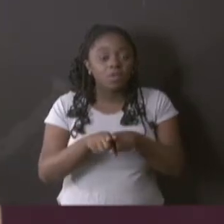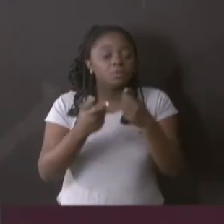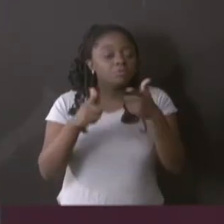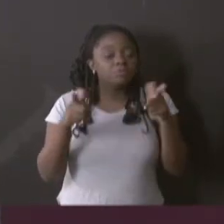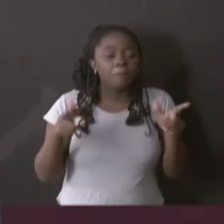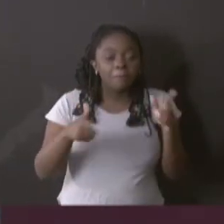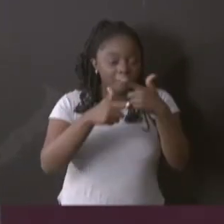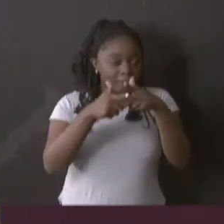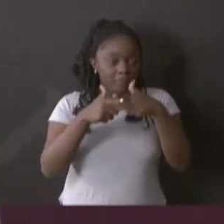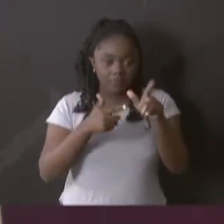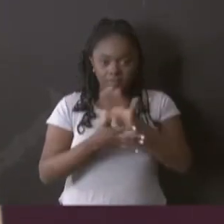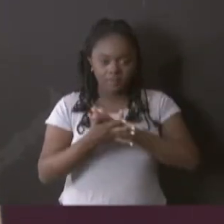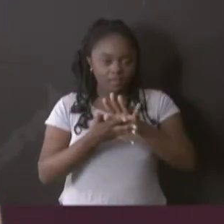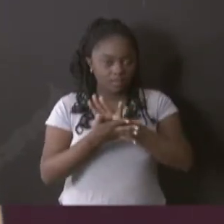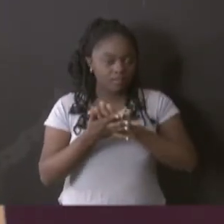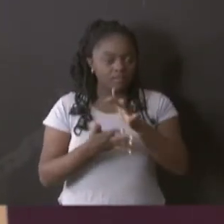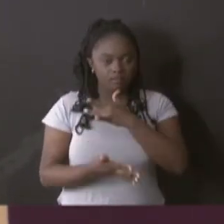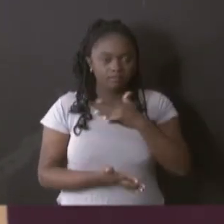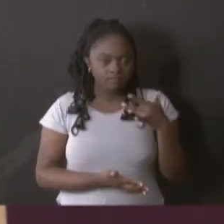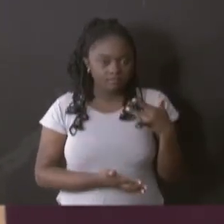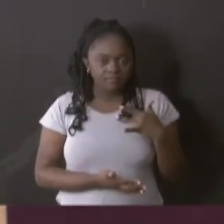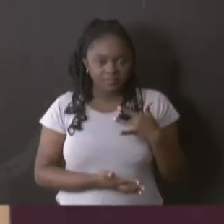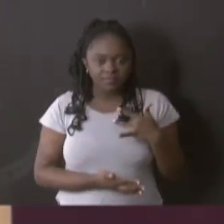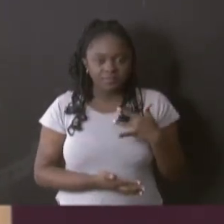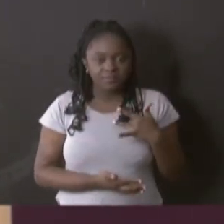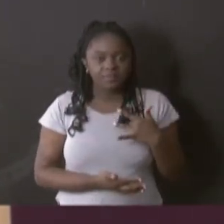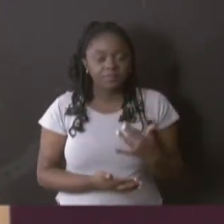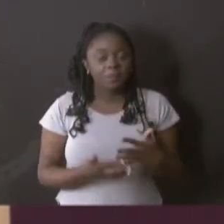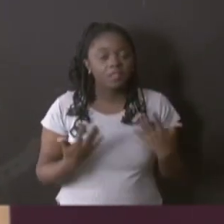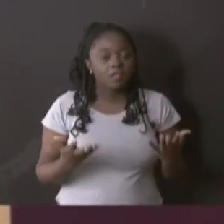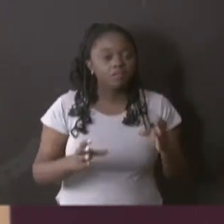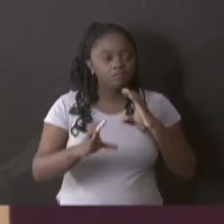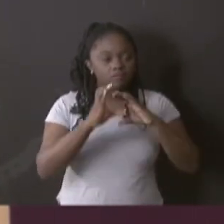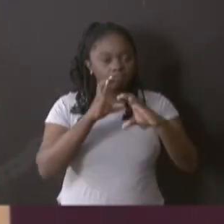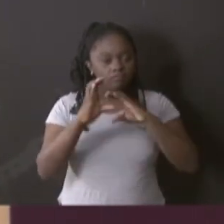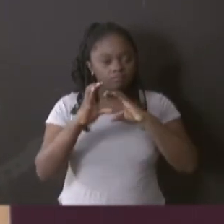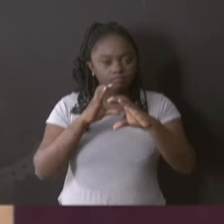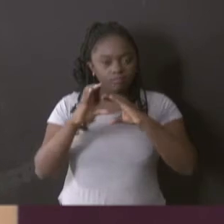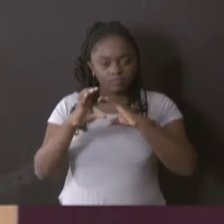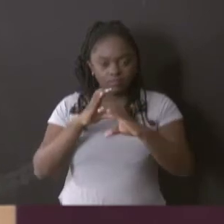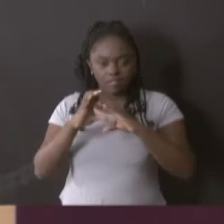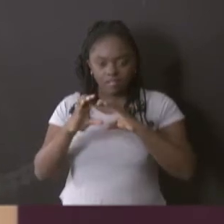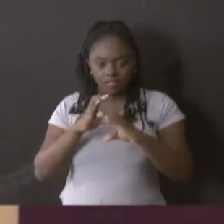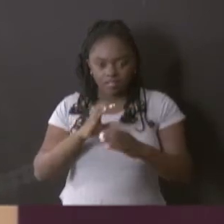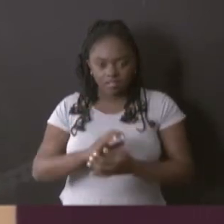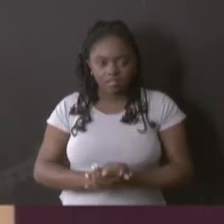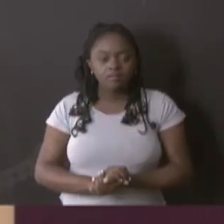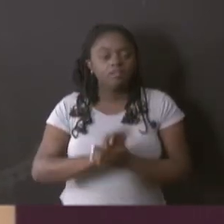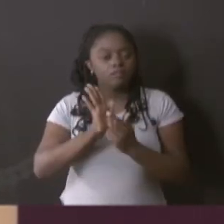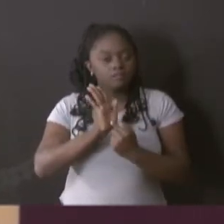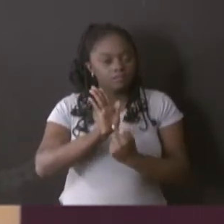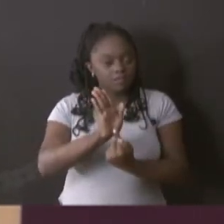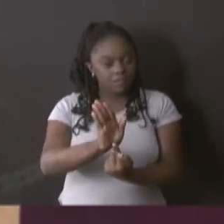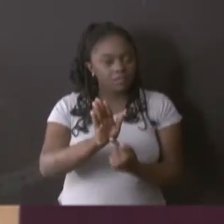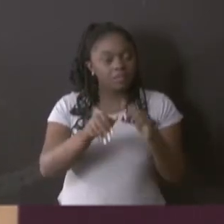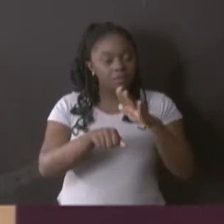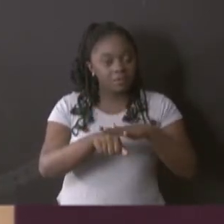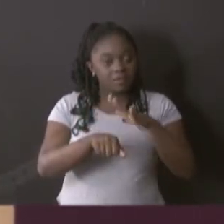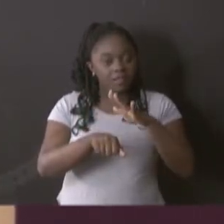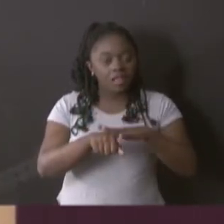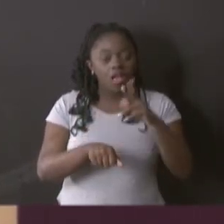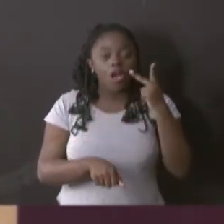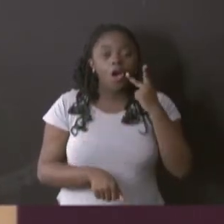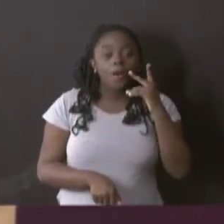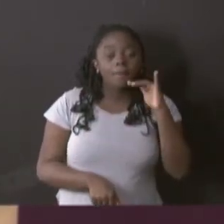transtorno mental, por exemplo. Uhum. Né? Então, essa questão da comunicação é ainda o que mais aparece. Tem pais